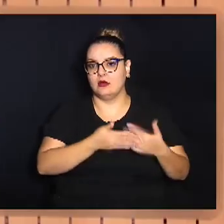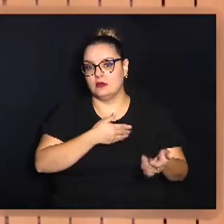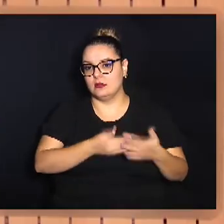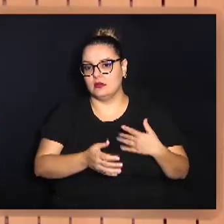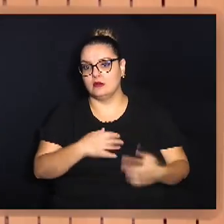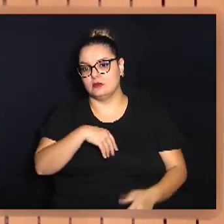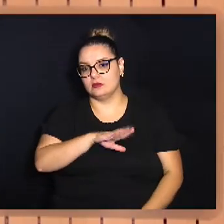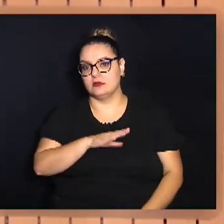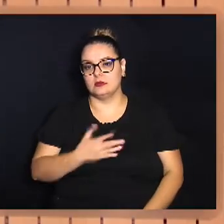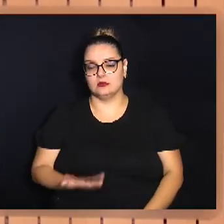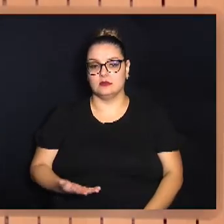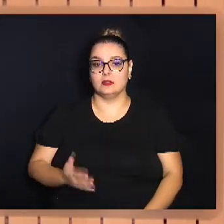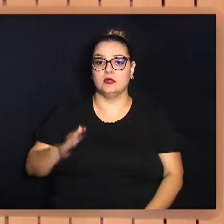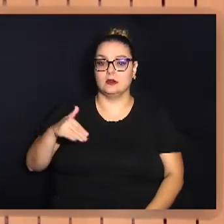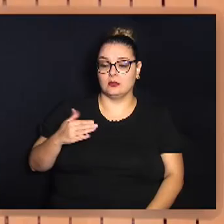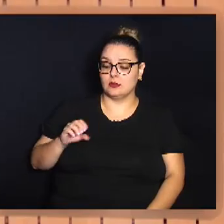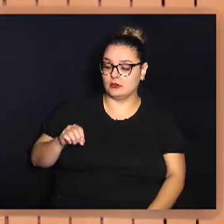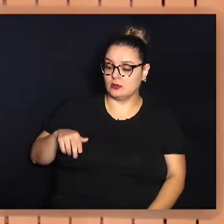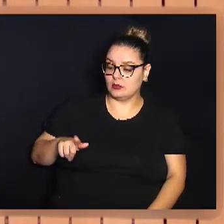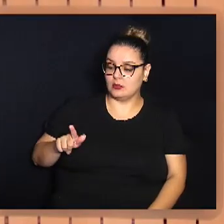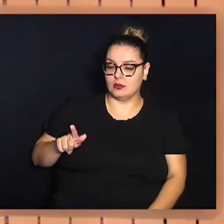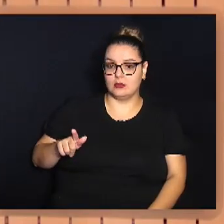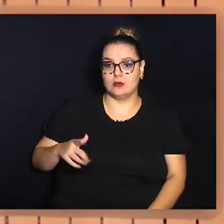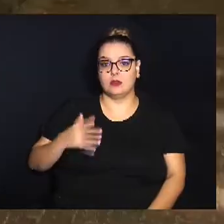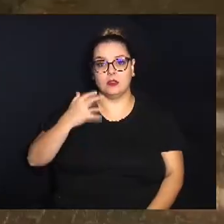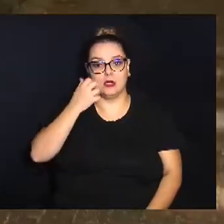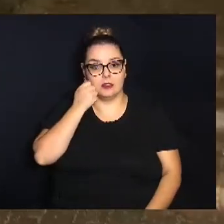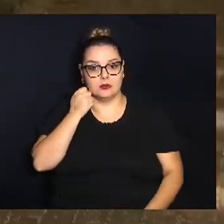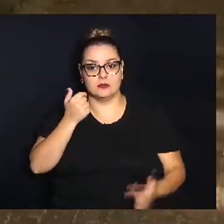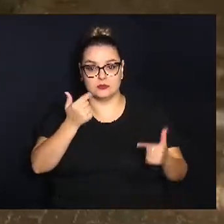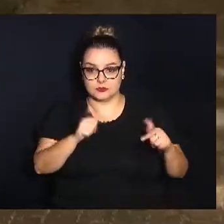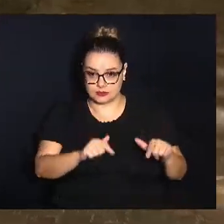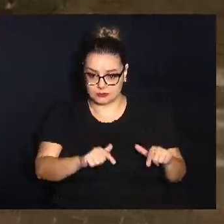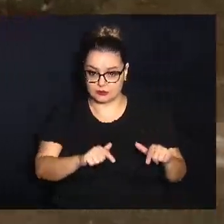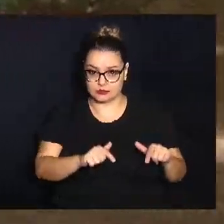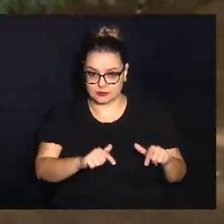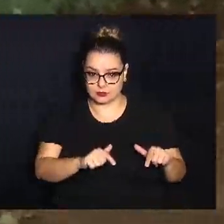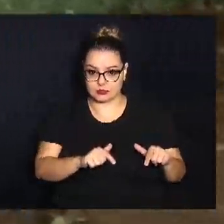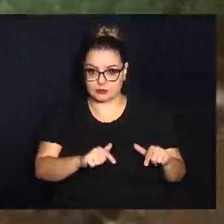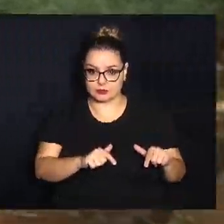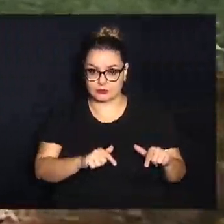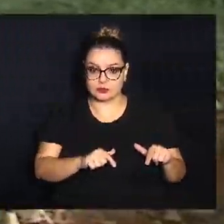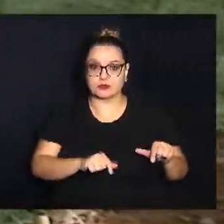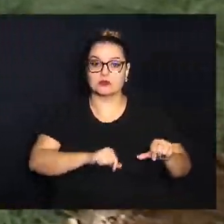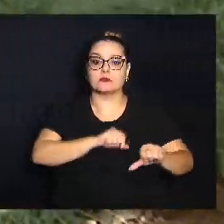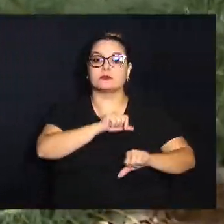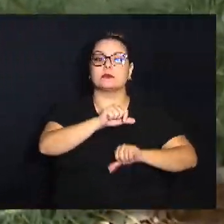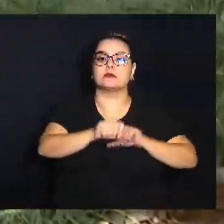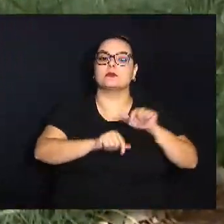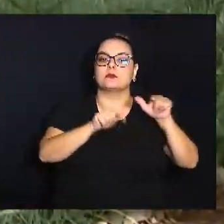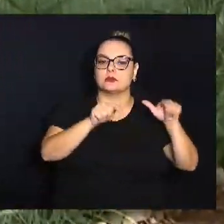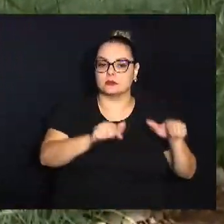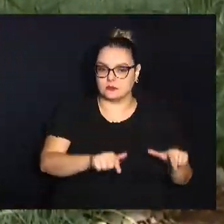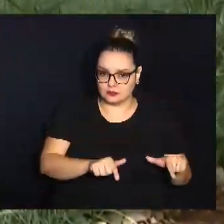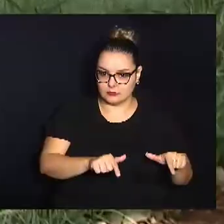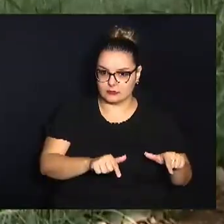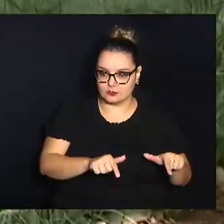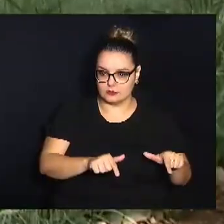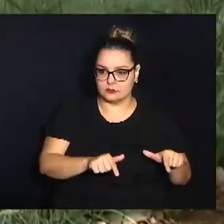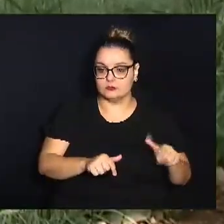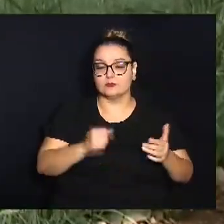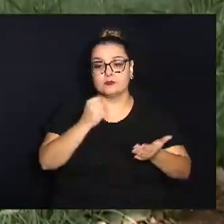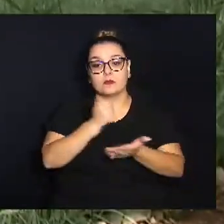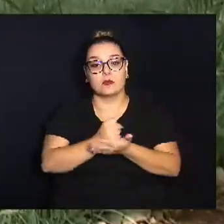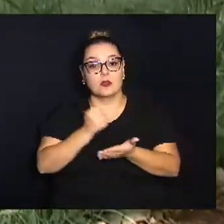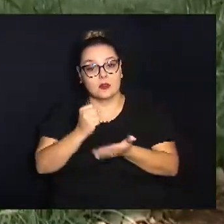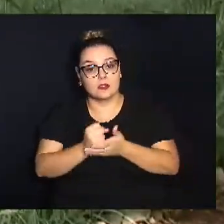materiais. Então, quando uma ONG adota um espaço desse, ela transforma aquele ambiente. A contratação da